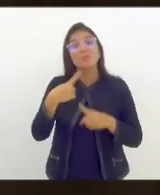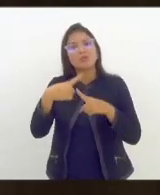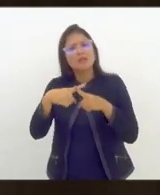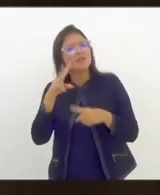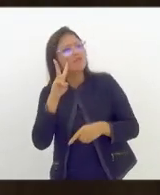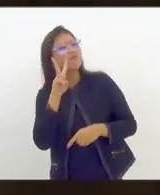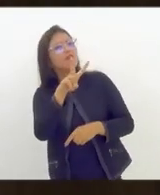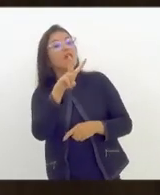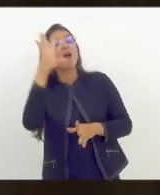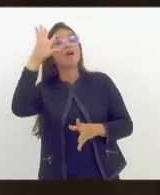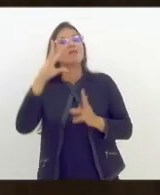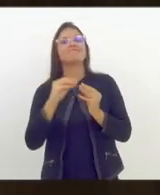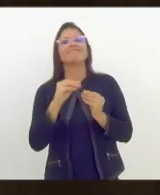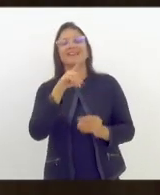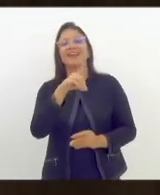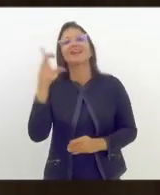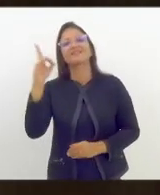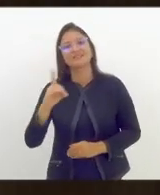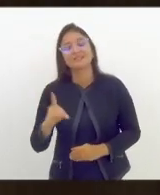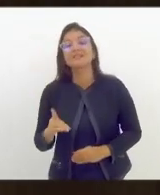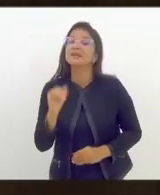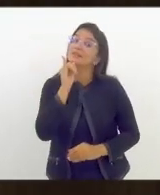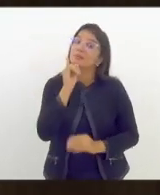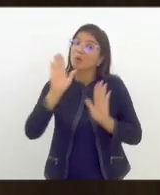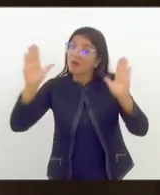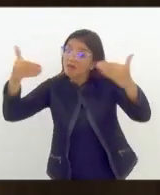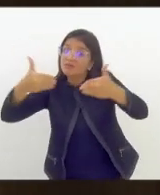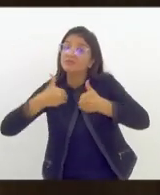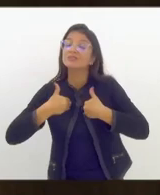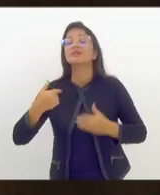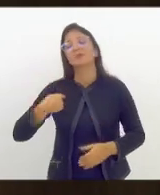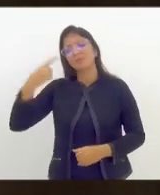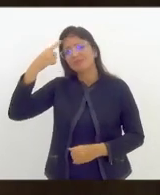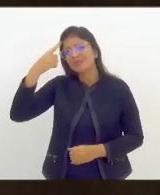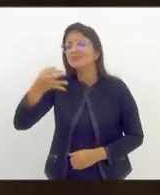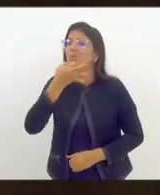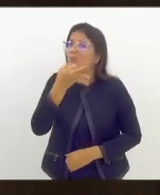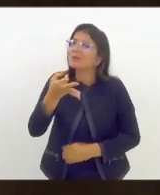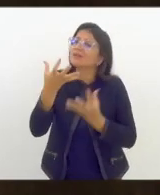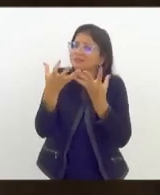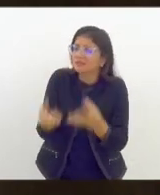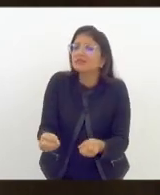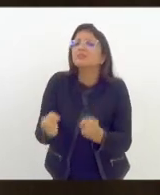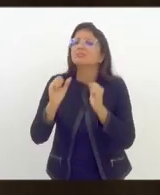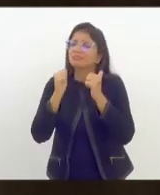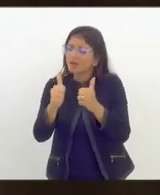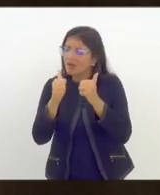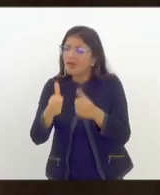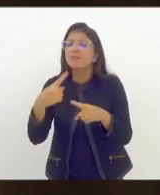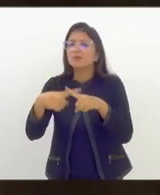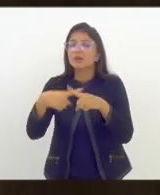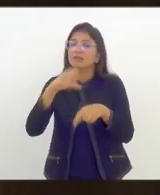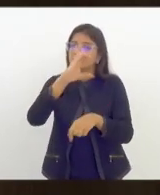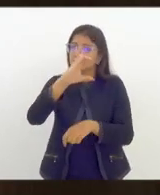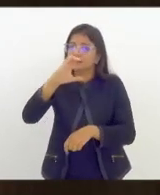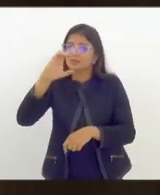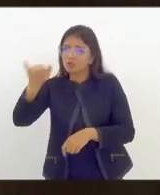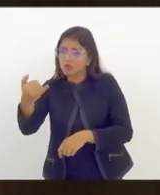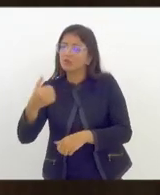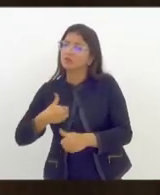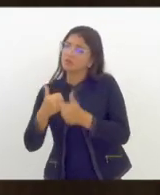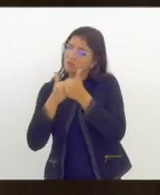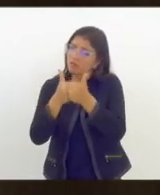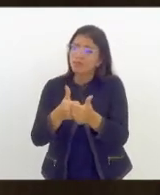as pessoas do espectro autista. Então, nosso parecer é favorável, acompanhando o parecer da CCJ nas